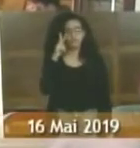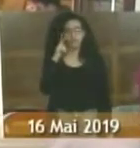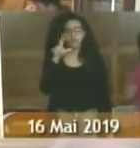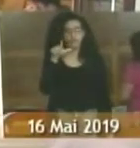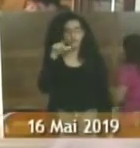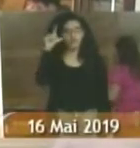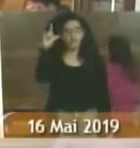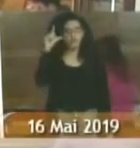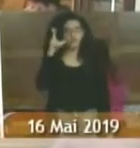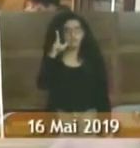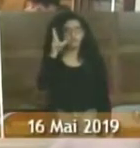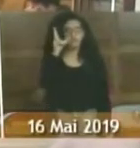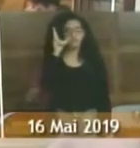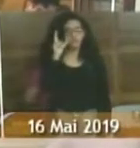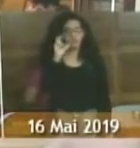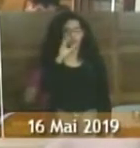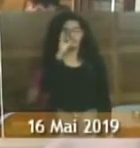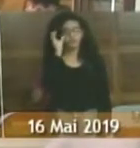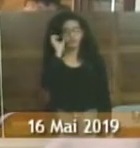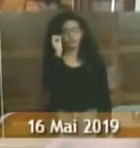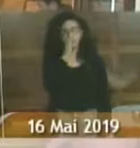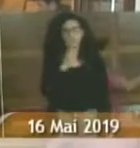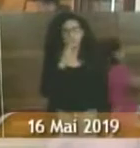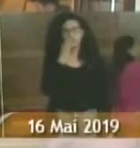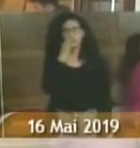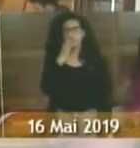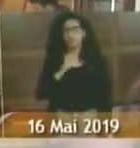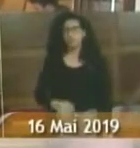Léo Marmoraria, Luciana Valverde, Tite Brasil.